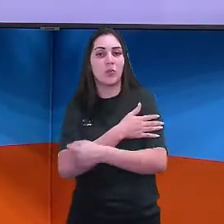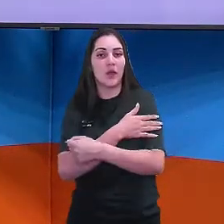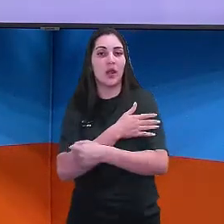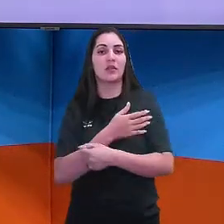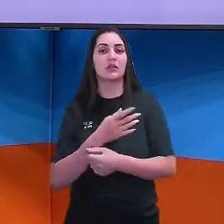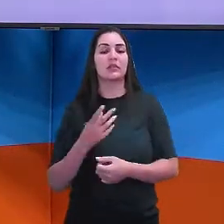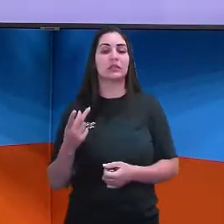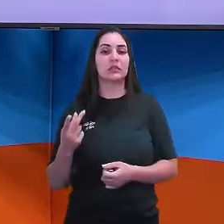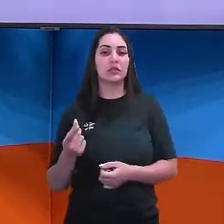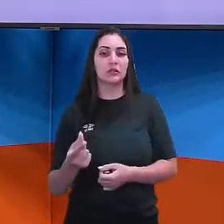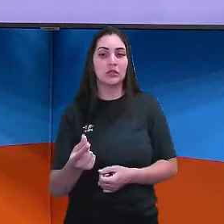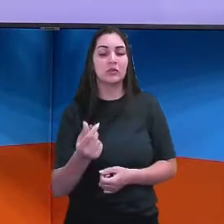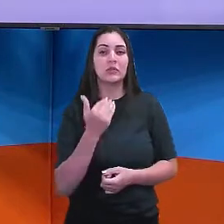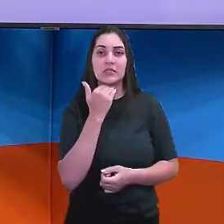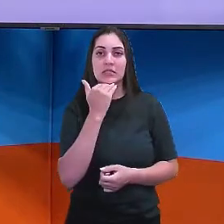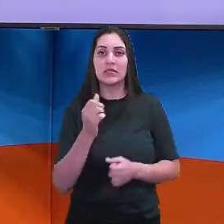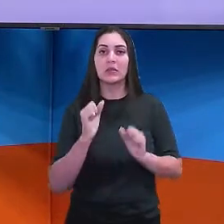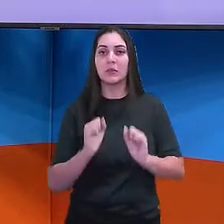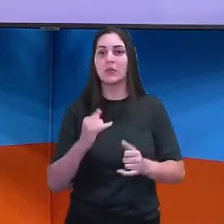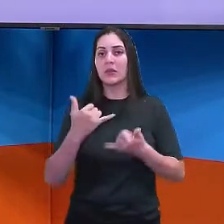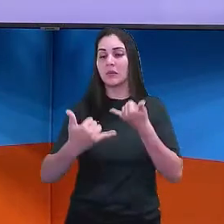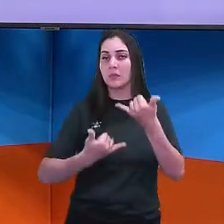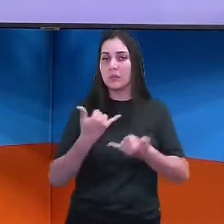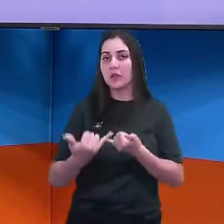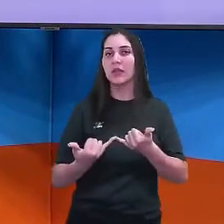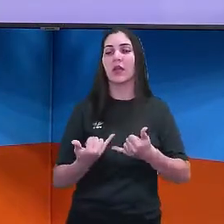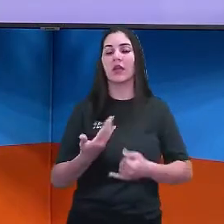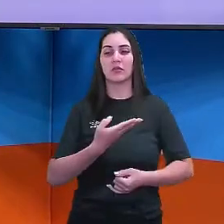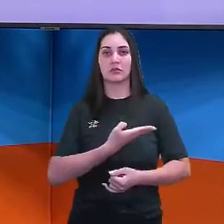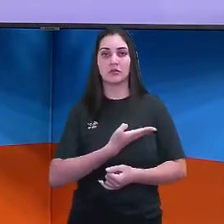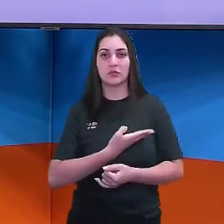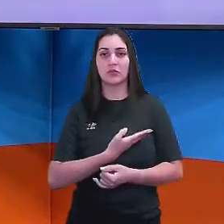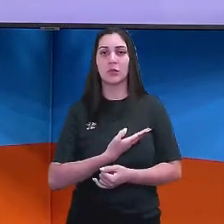um tempão aí sem poder brincar com os coleguinhas, tá certo? Ficar um